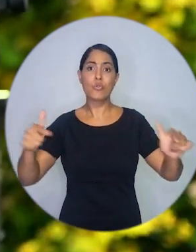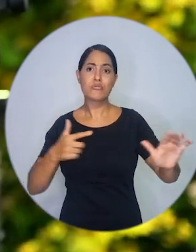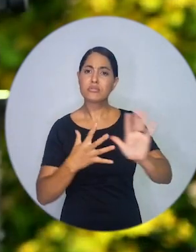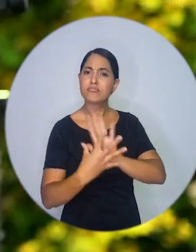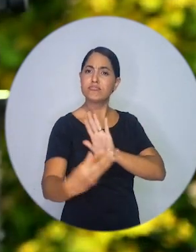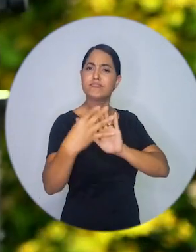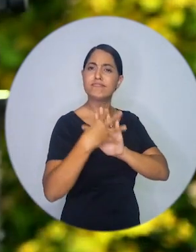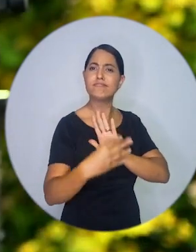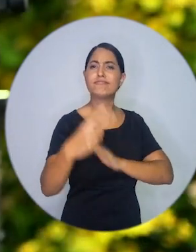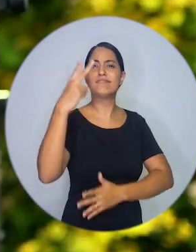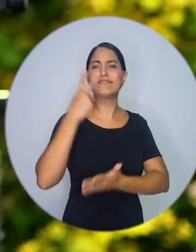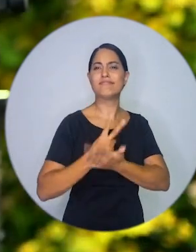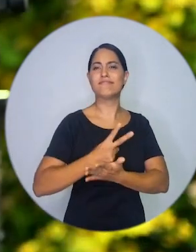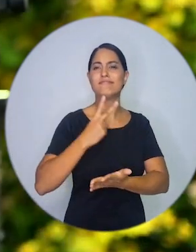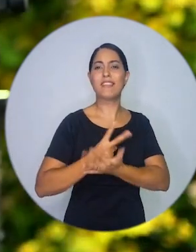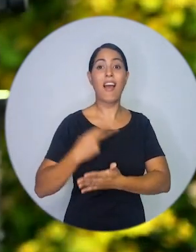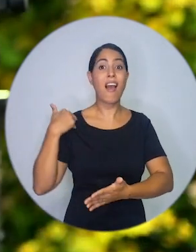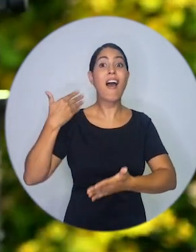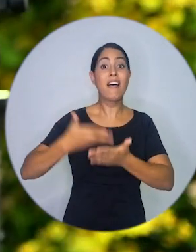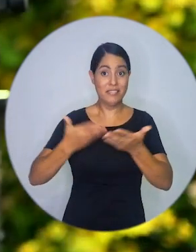até hoje.